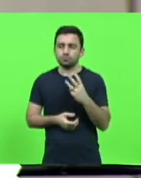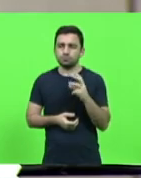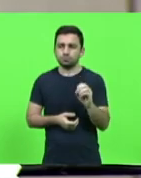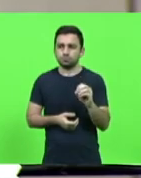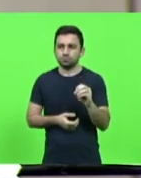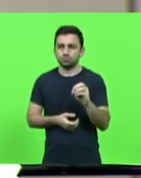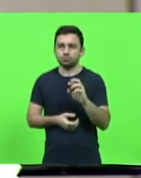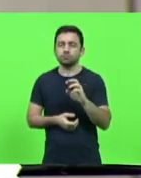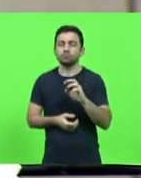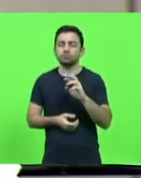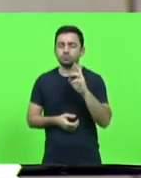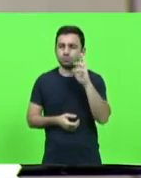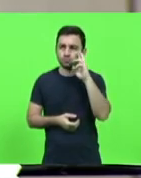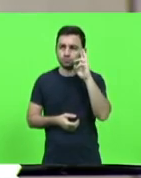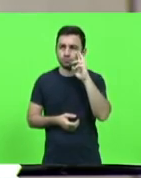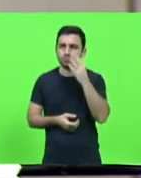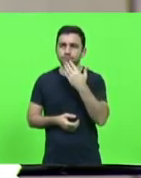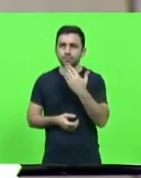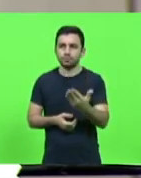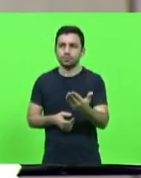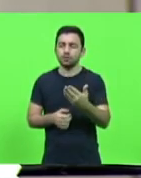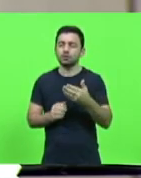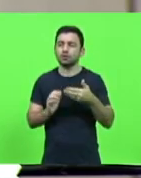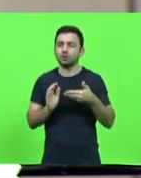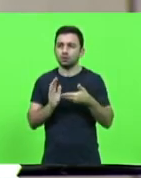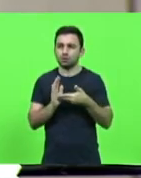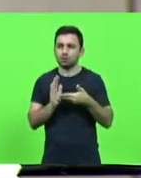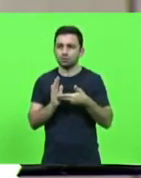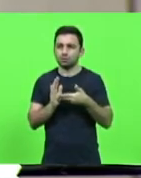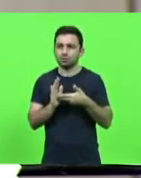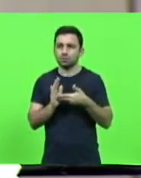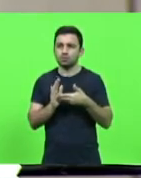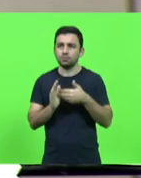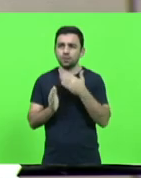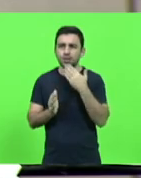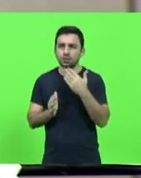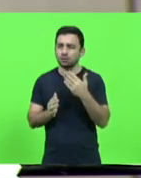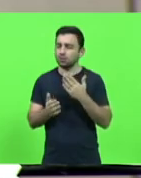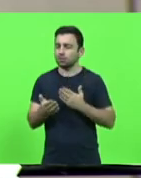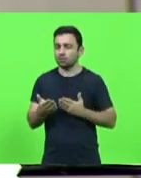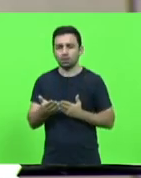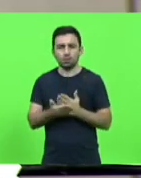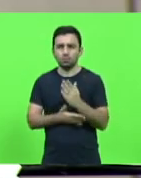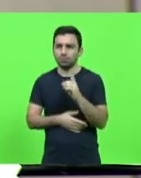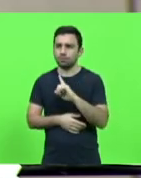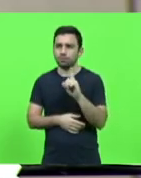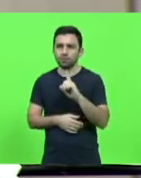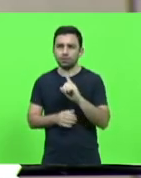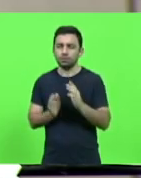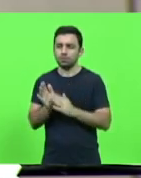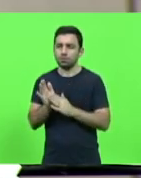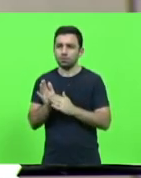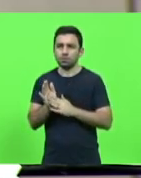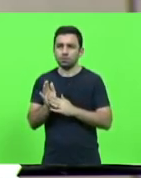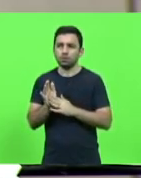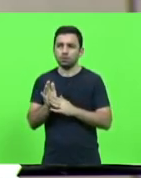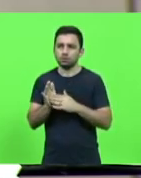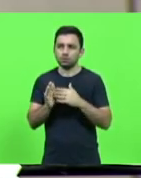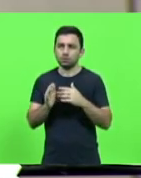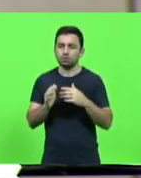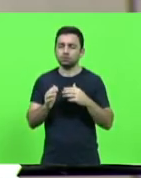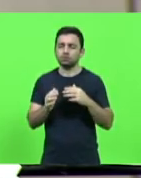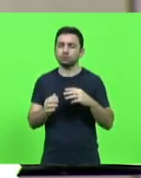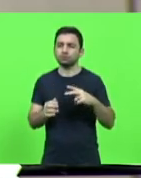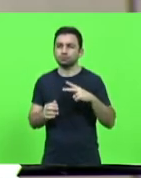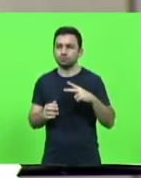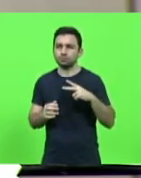Rodrigo Minotto, apelando à Câmara dos Deputados que não aprove a proposta de privatização da Empresa Brasileira